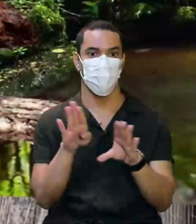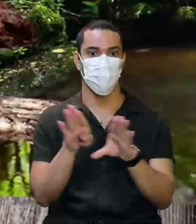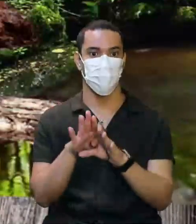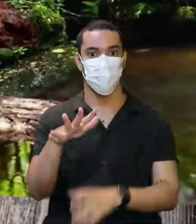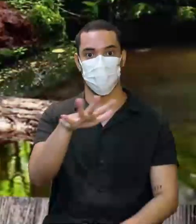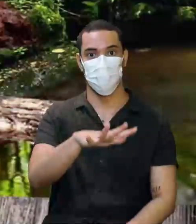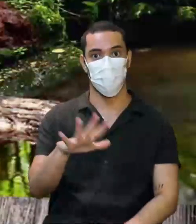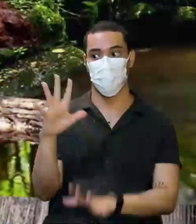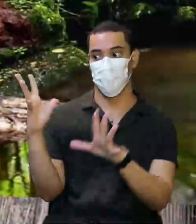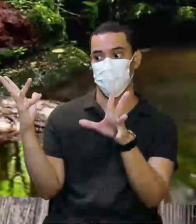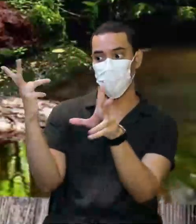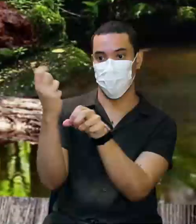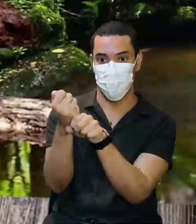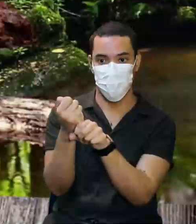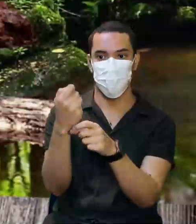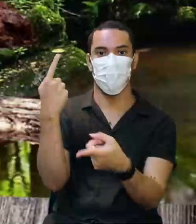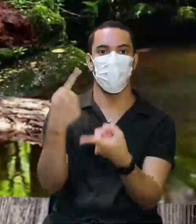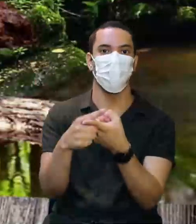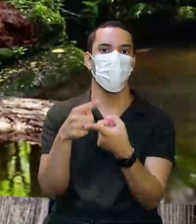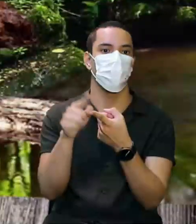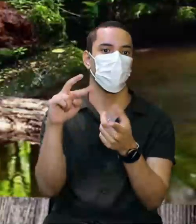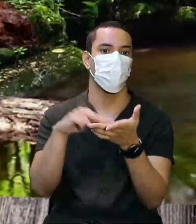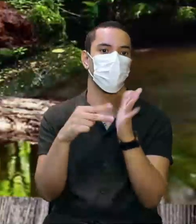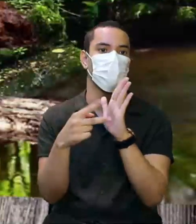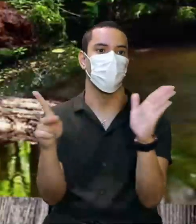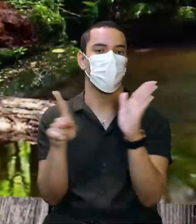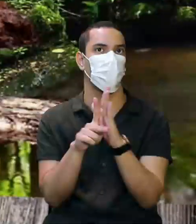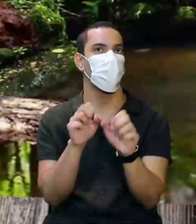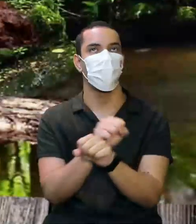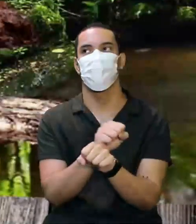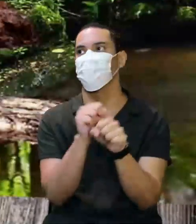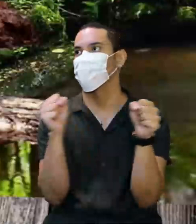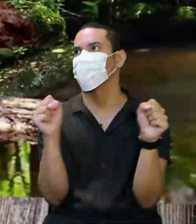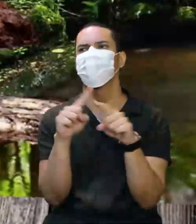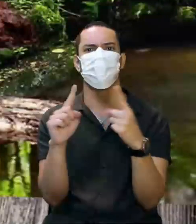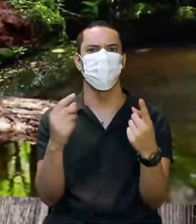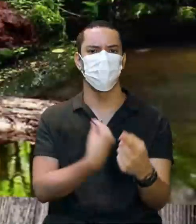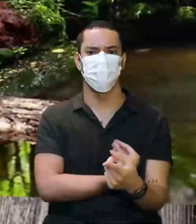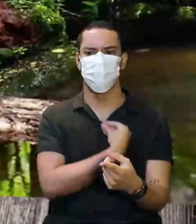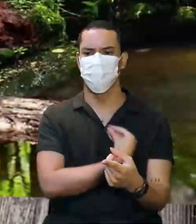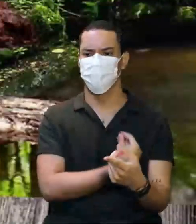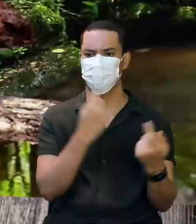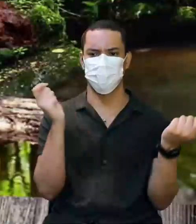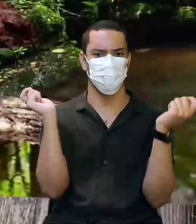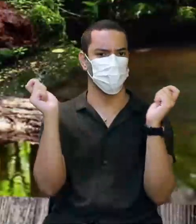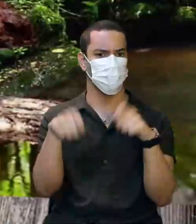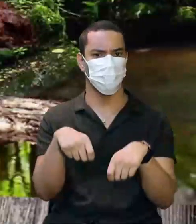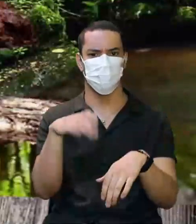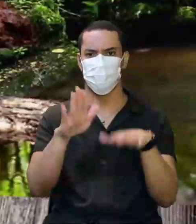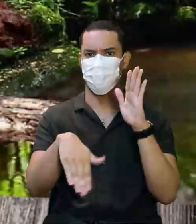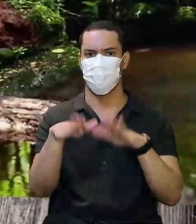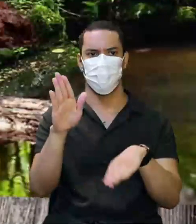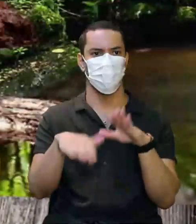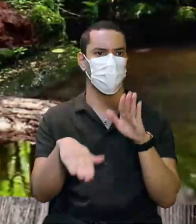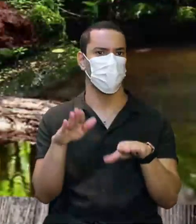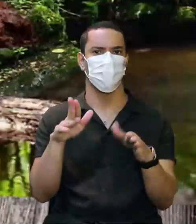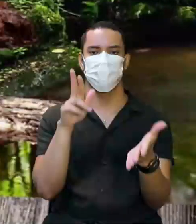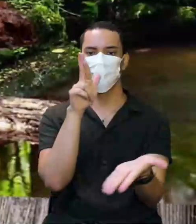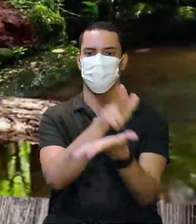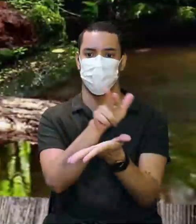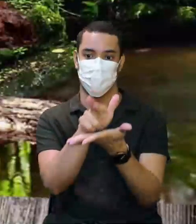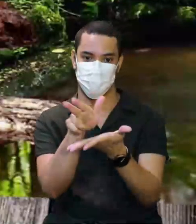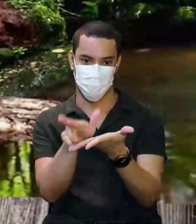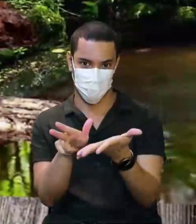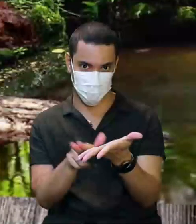sua totalidade, porque isso é quase assim, não vou dizer impossível não, que na vida tudo é possível, né? Depende aí de várias